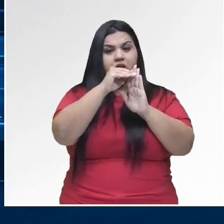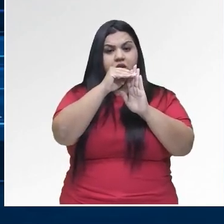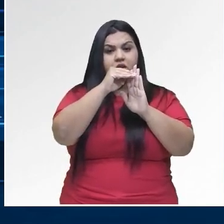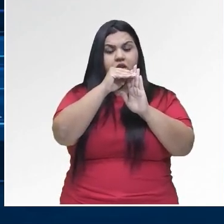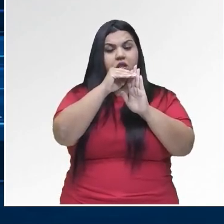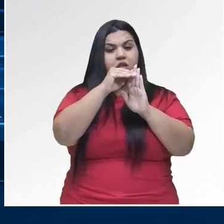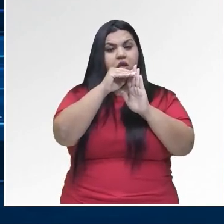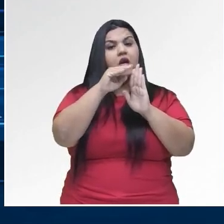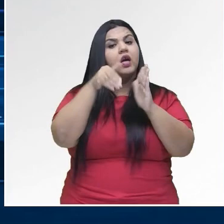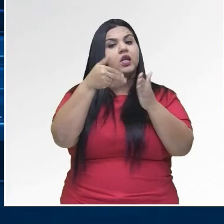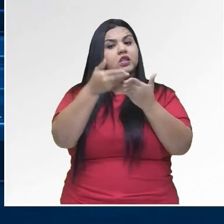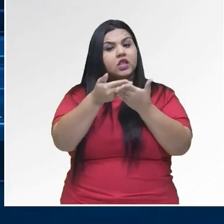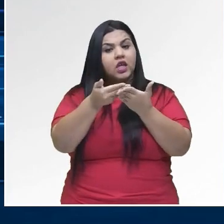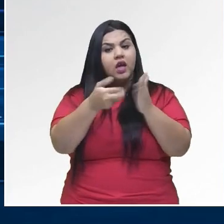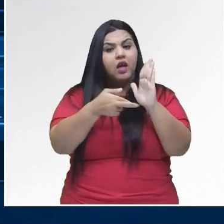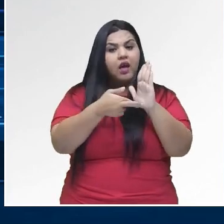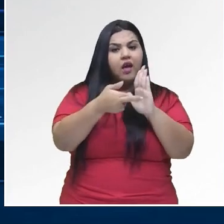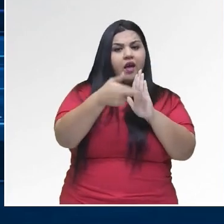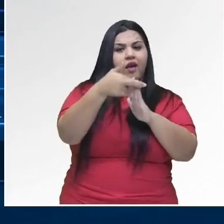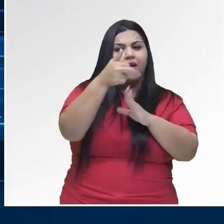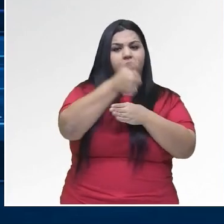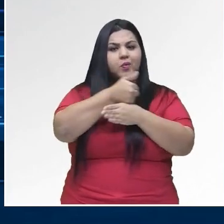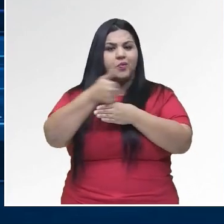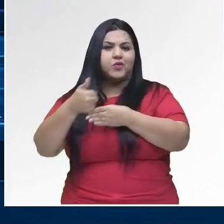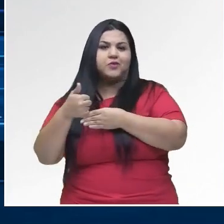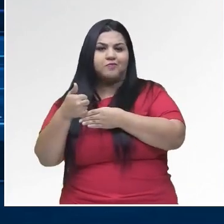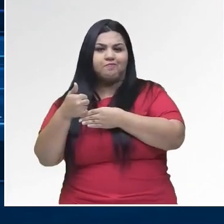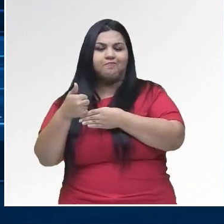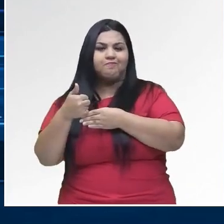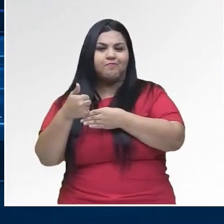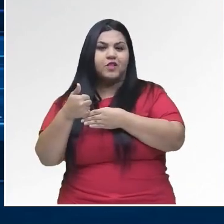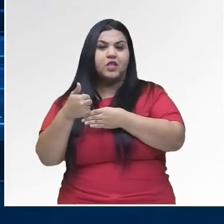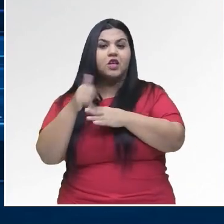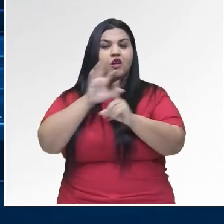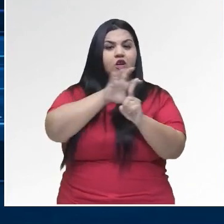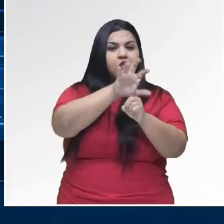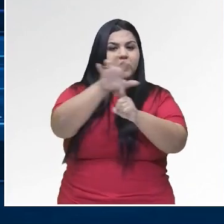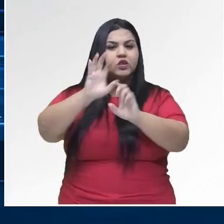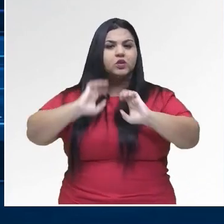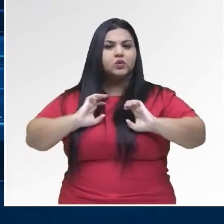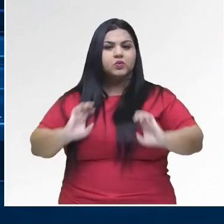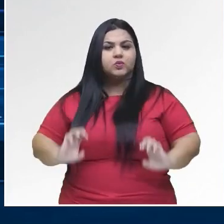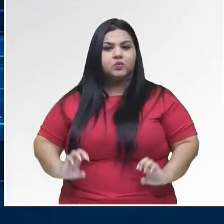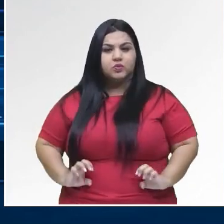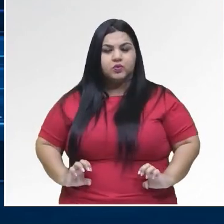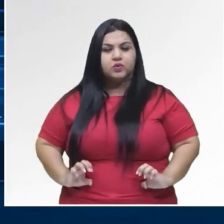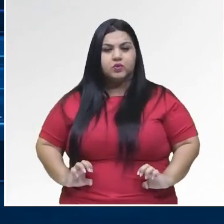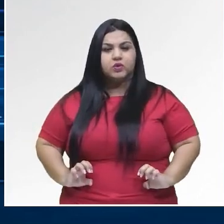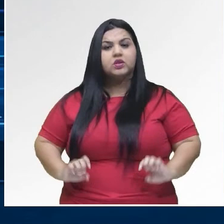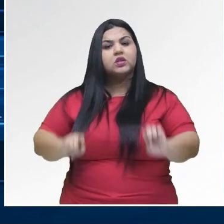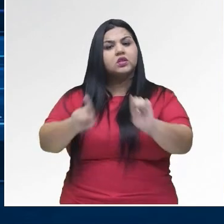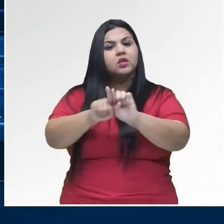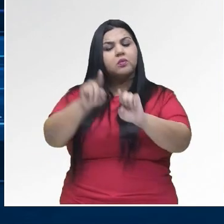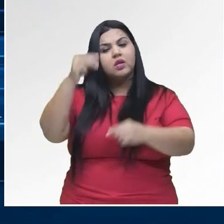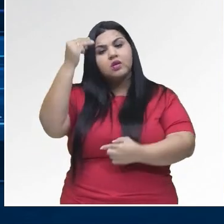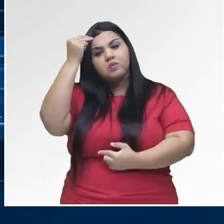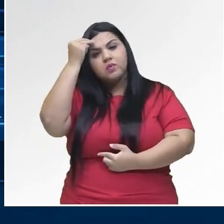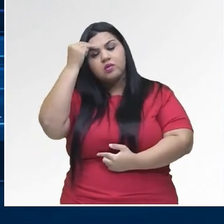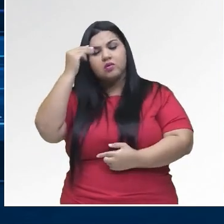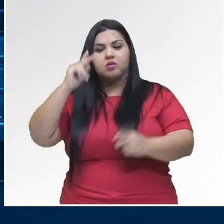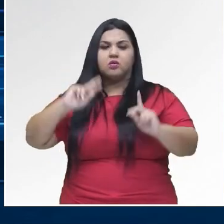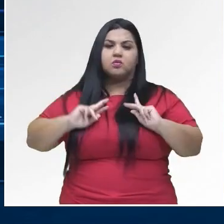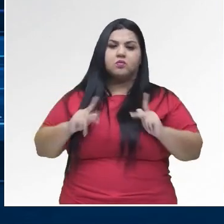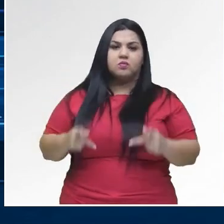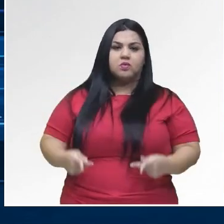até chegar às regras morais, que influenciam o comportamento e a mentalidade